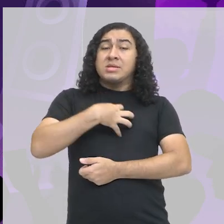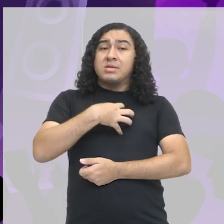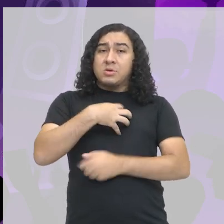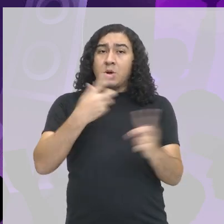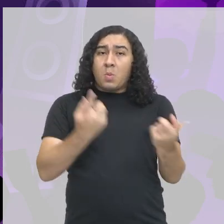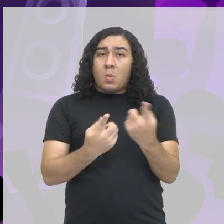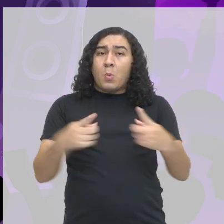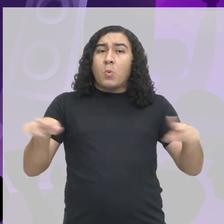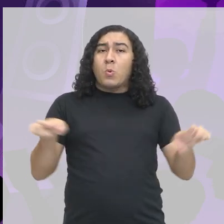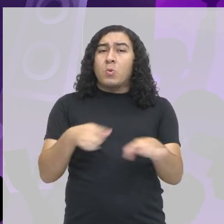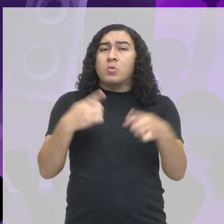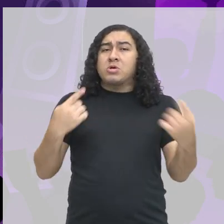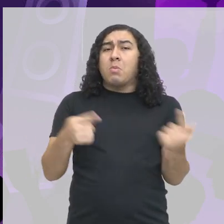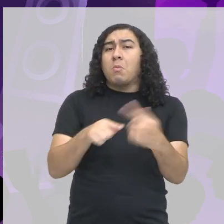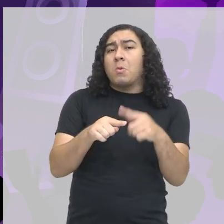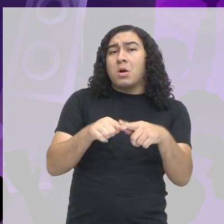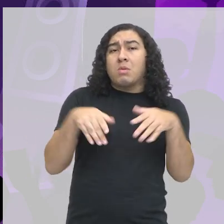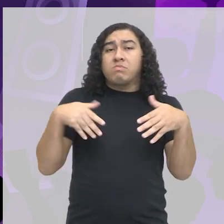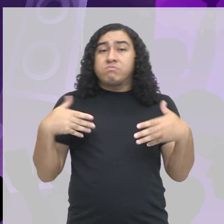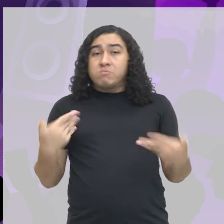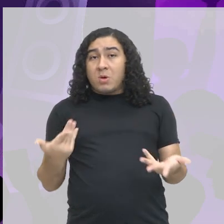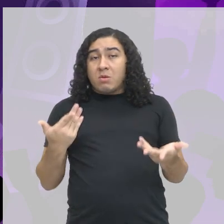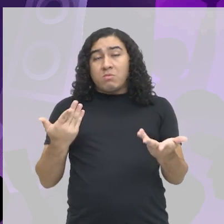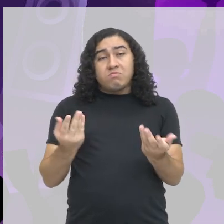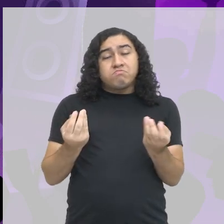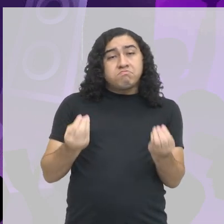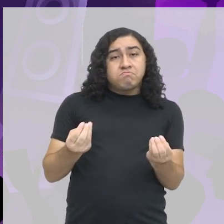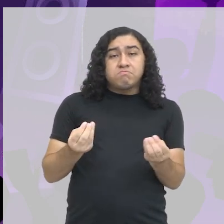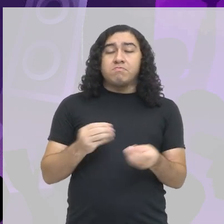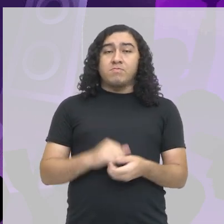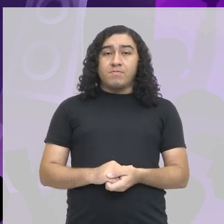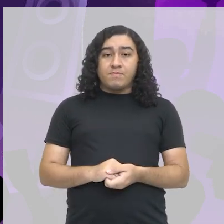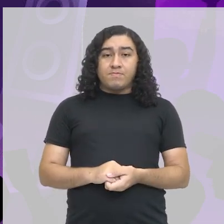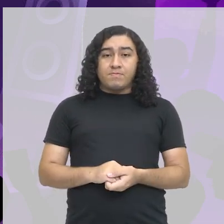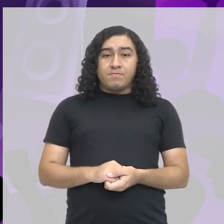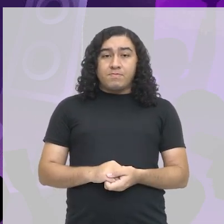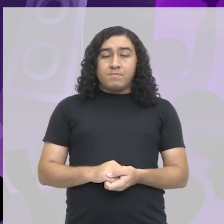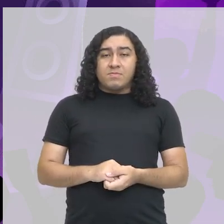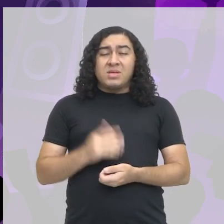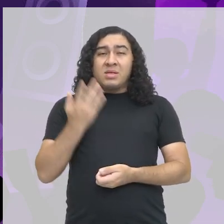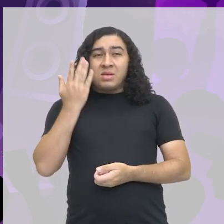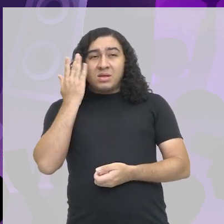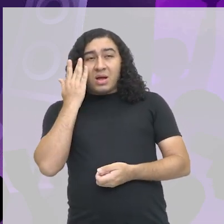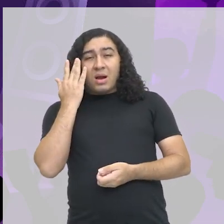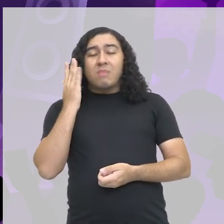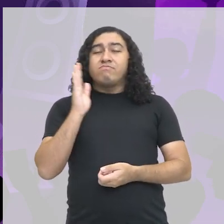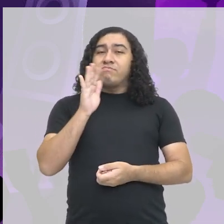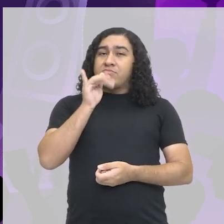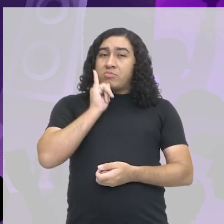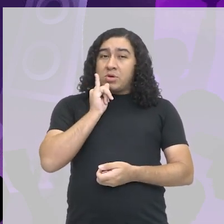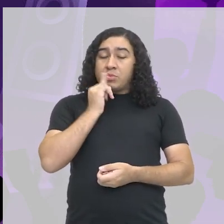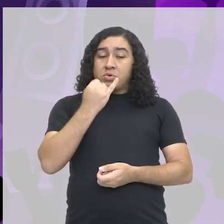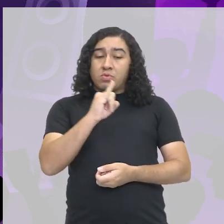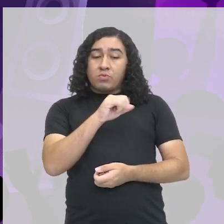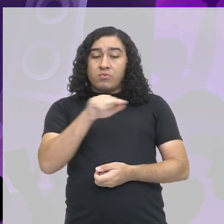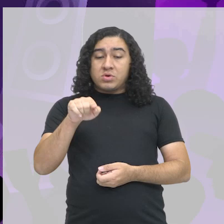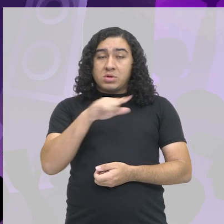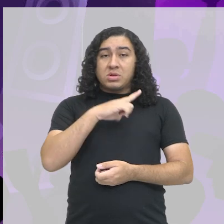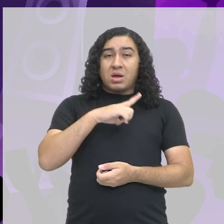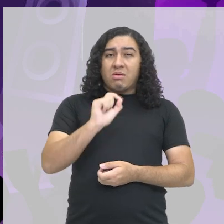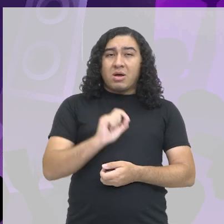música por quê? Para quê? Será que no momento, quando você